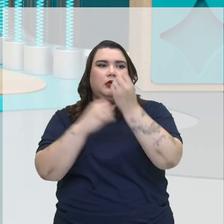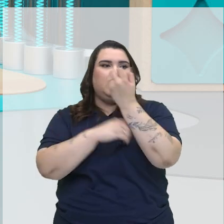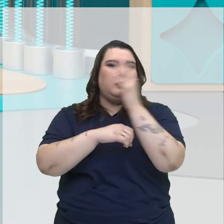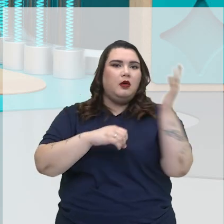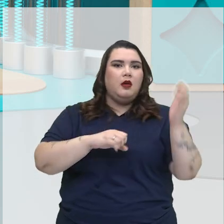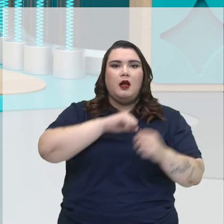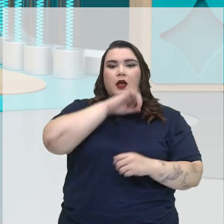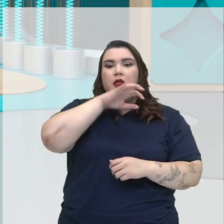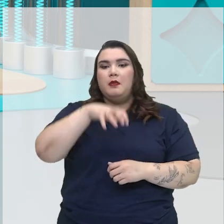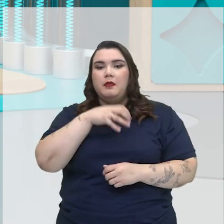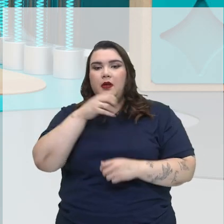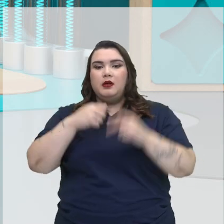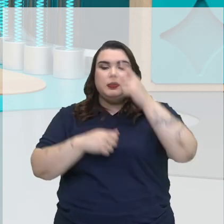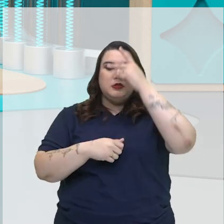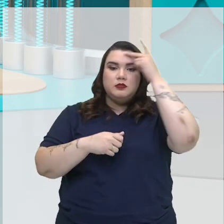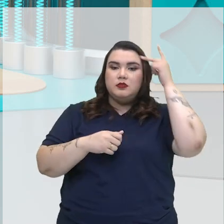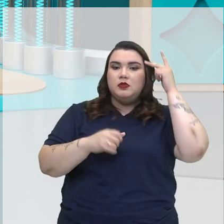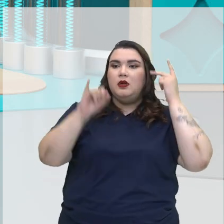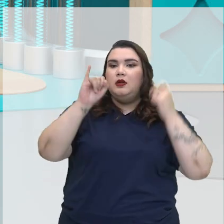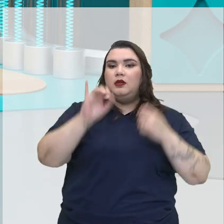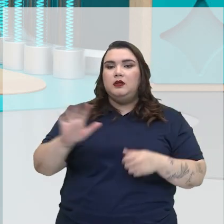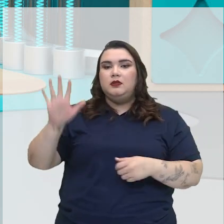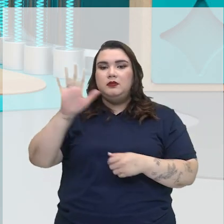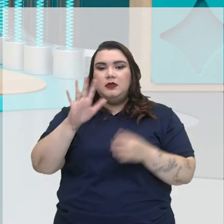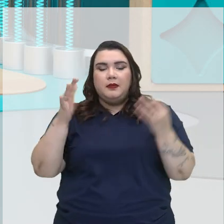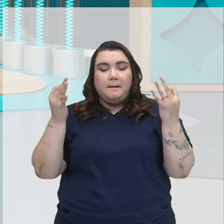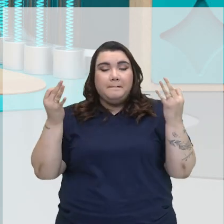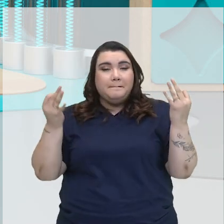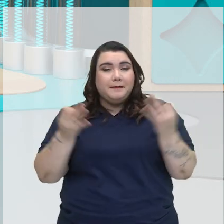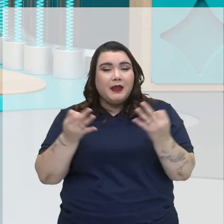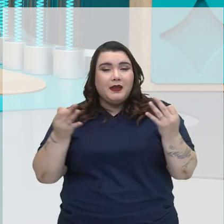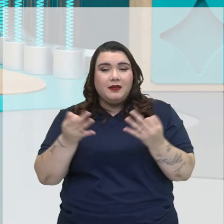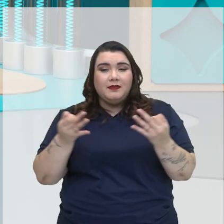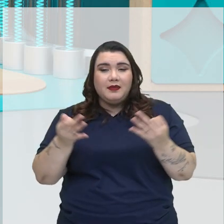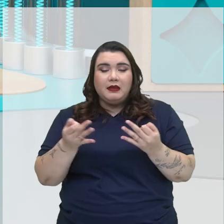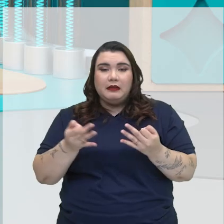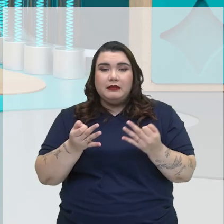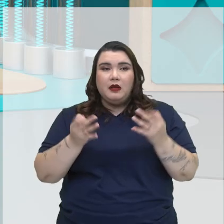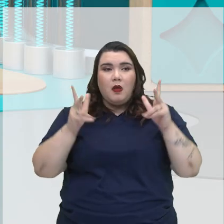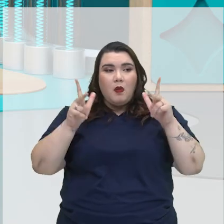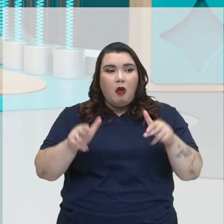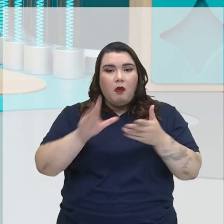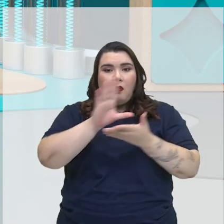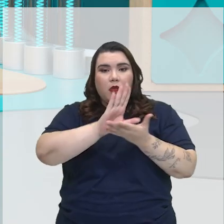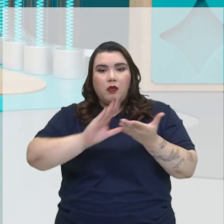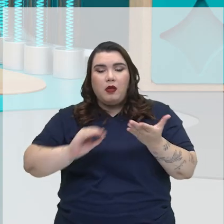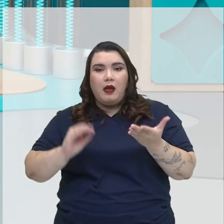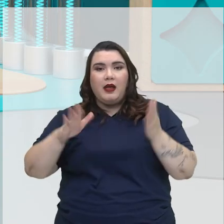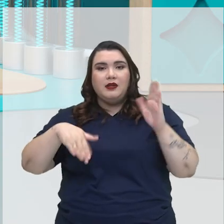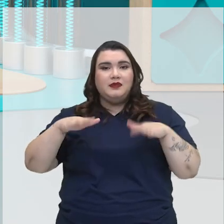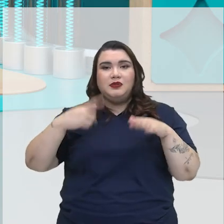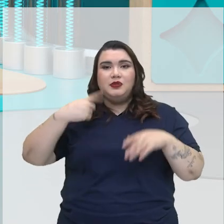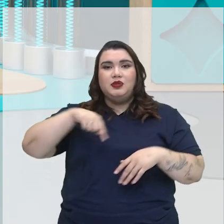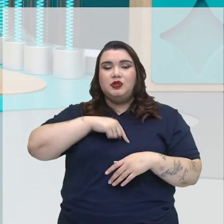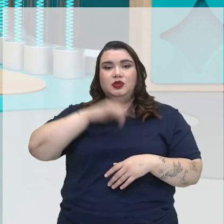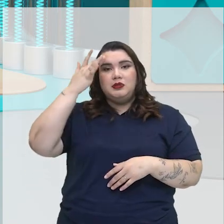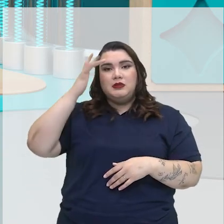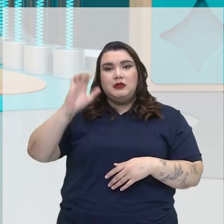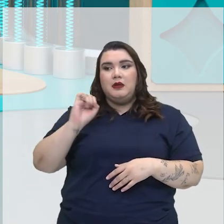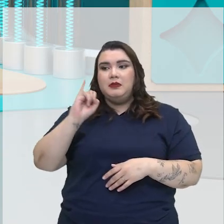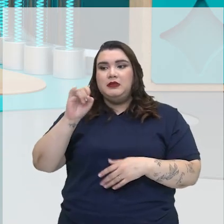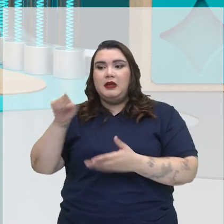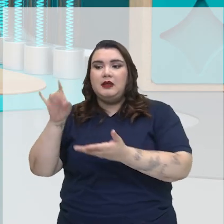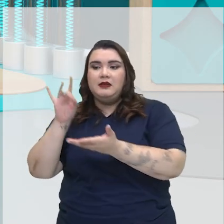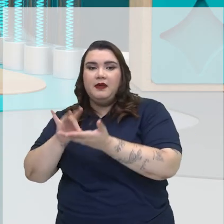animais, pessoas. As suas imagens são tão perfeitamente reproduzidas que às vezes é difícil distinguir o